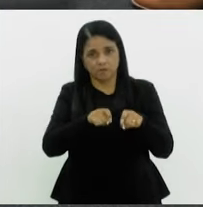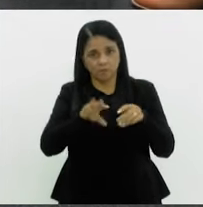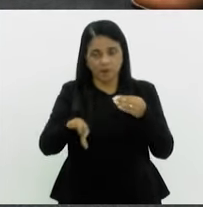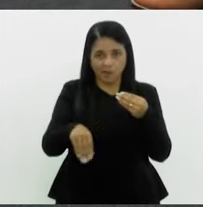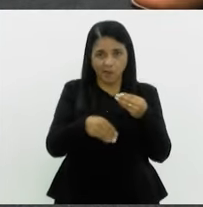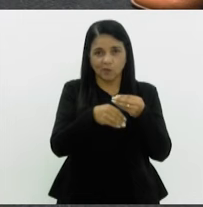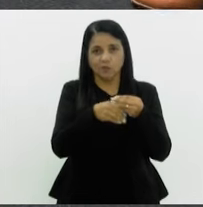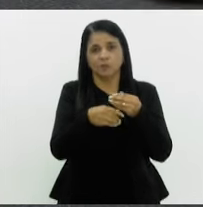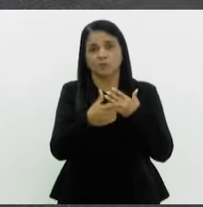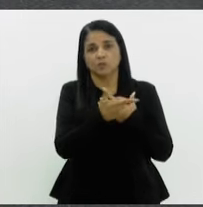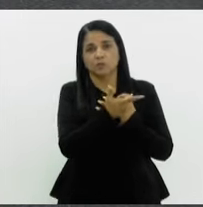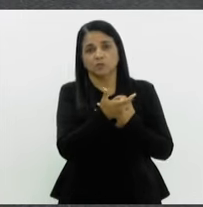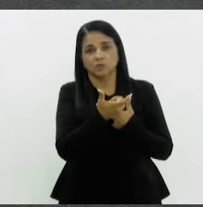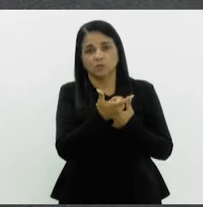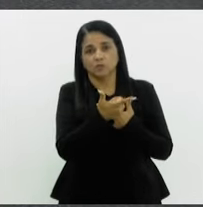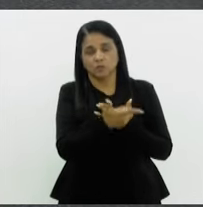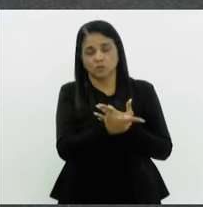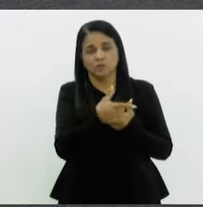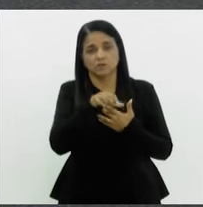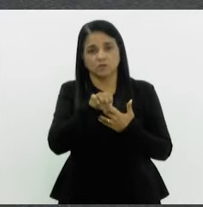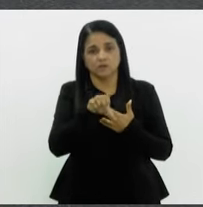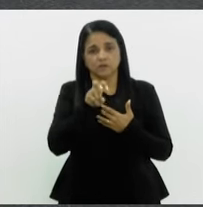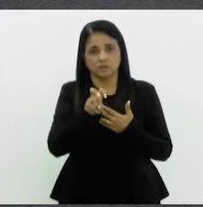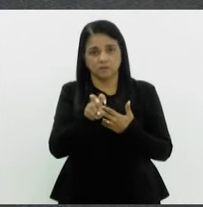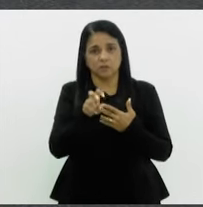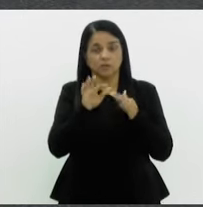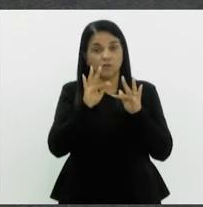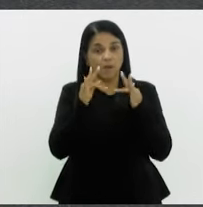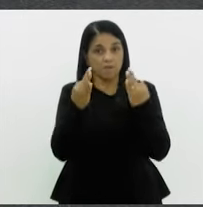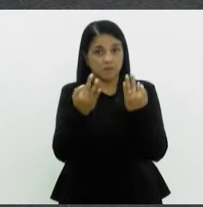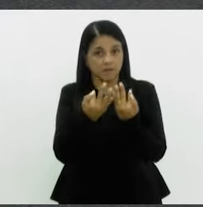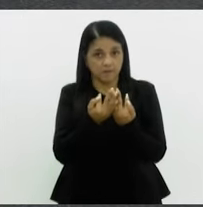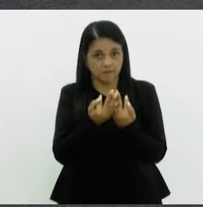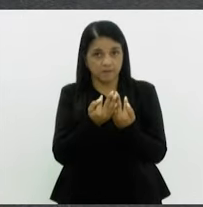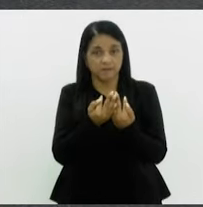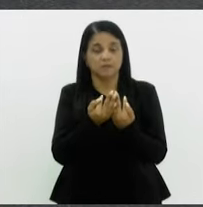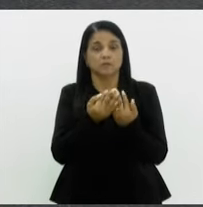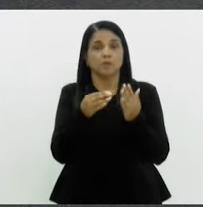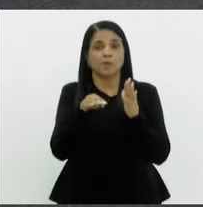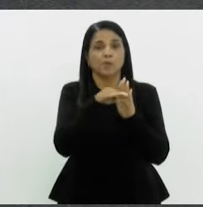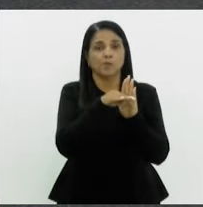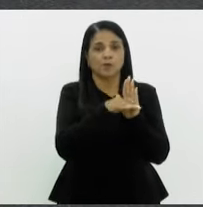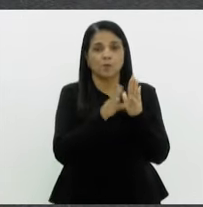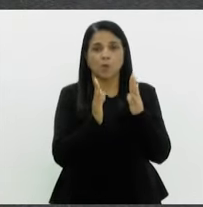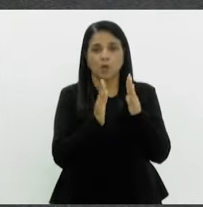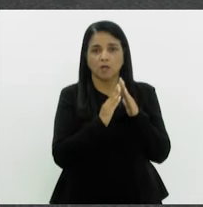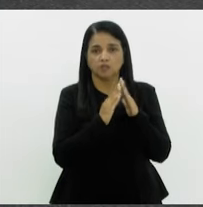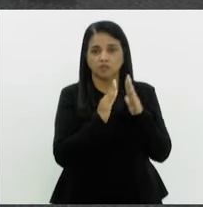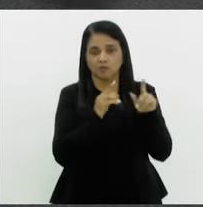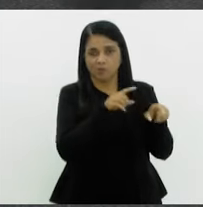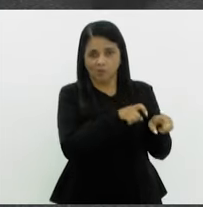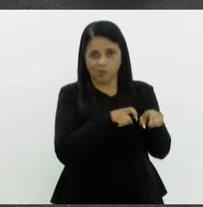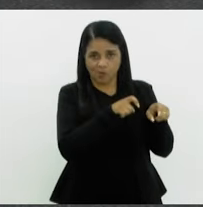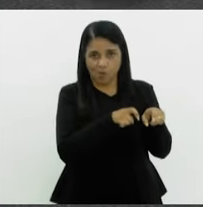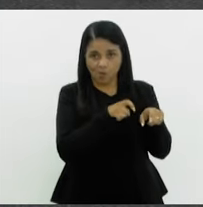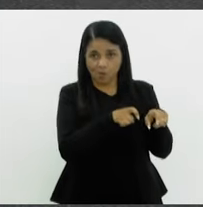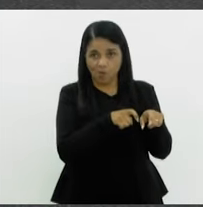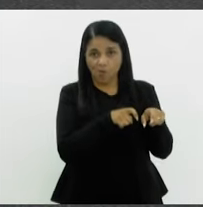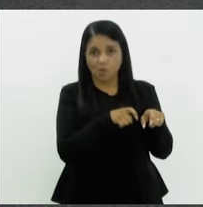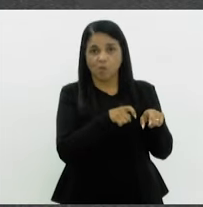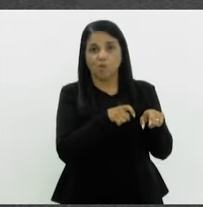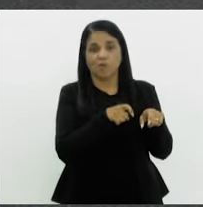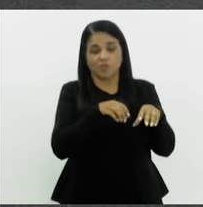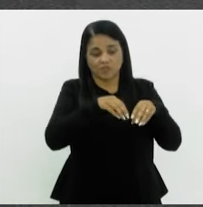incluir 295 mil famílias num programa de moradia rural, para aquisição